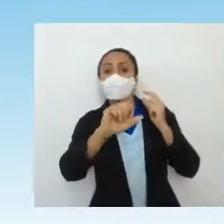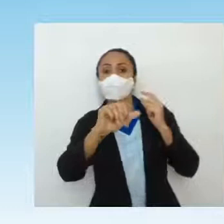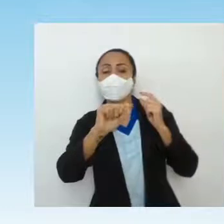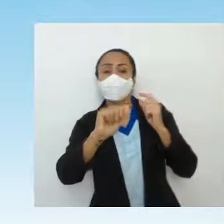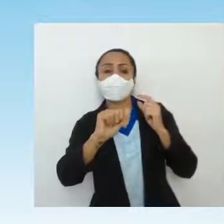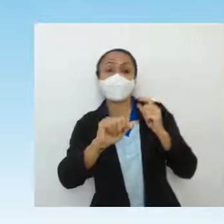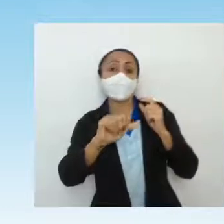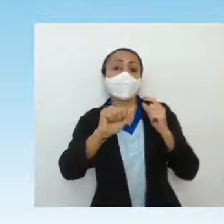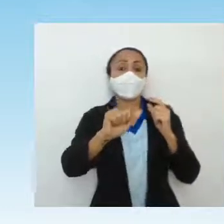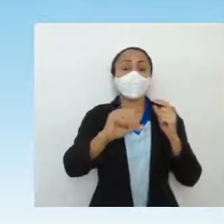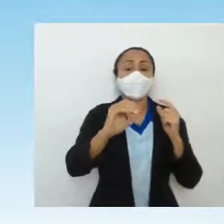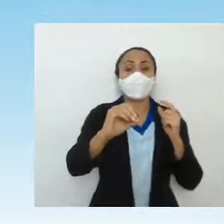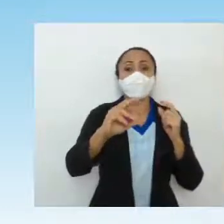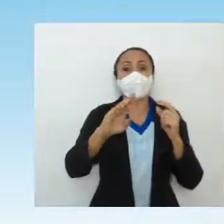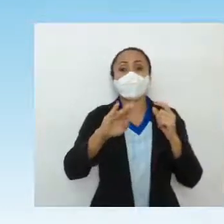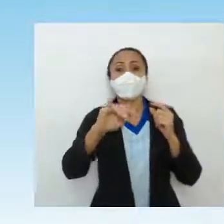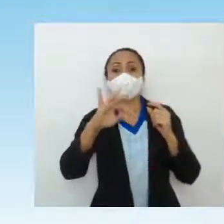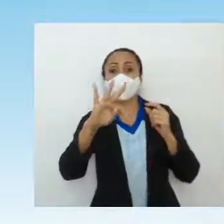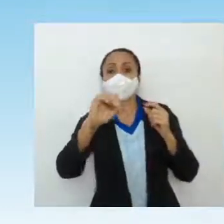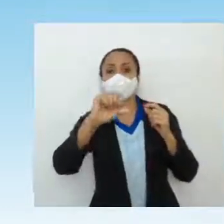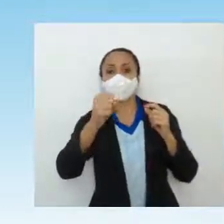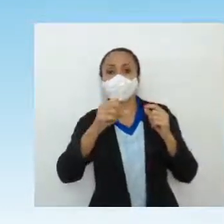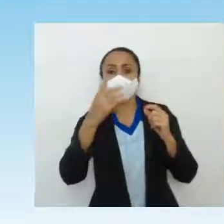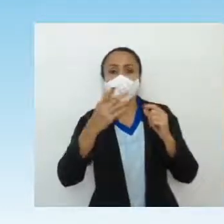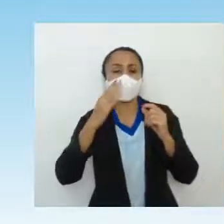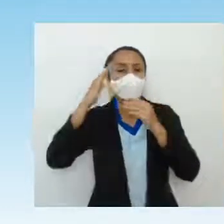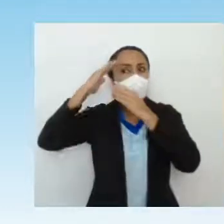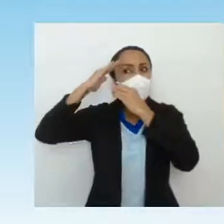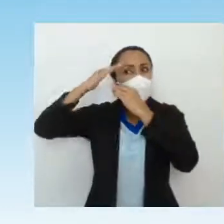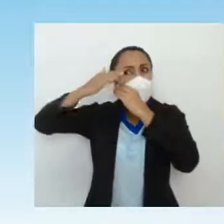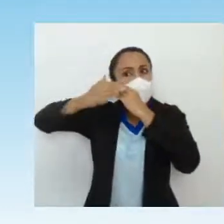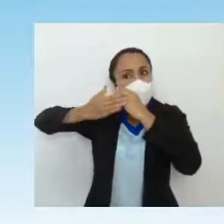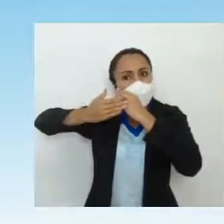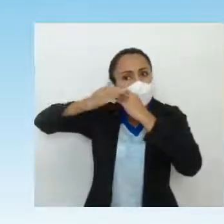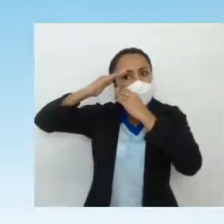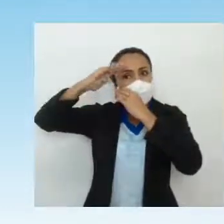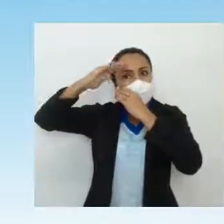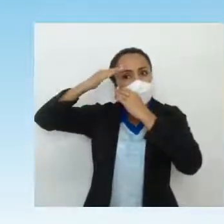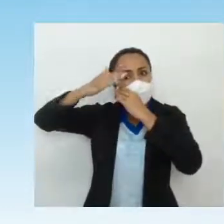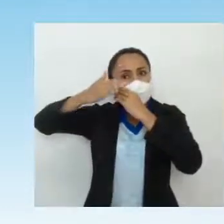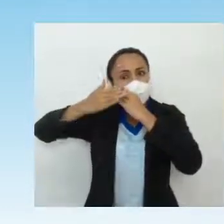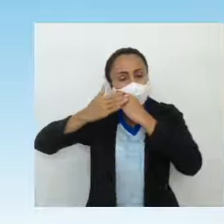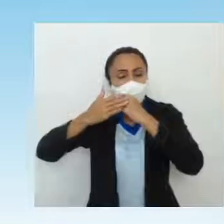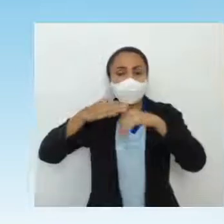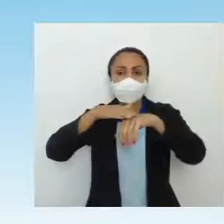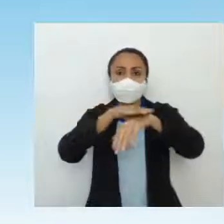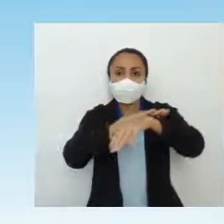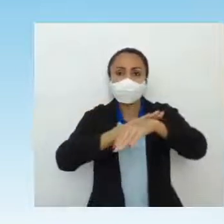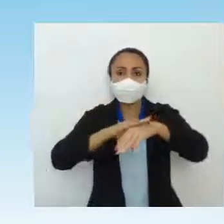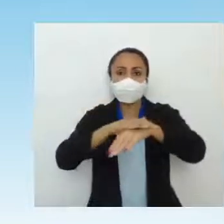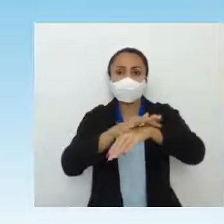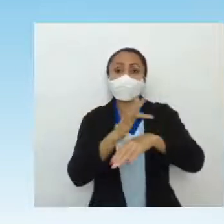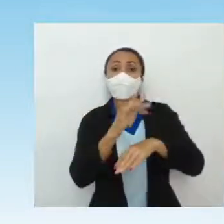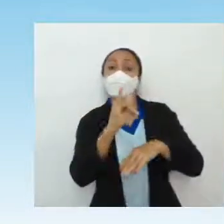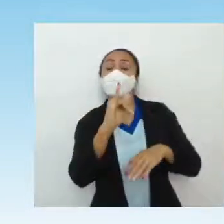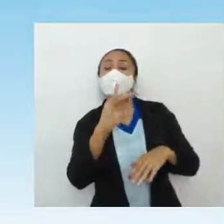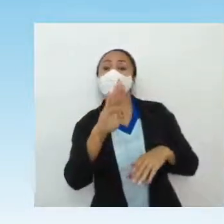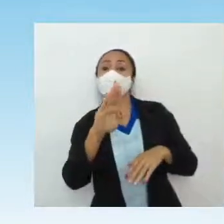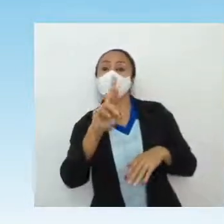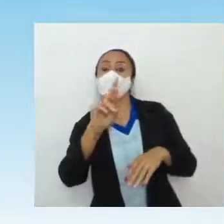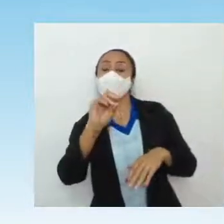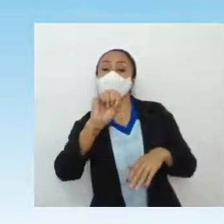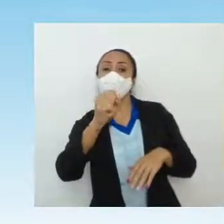órbitas oculares, e são revestidos por uma camada de tecido conjuntivo fibroso, que é chamado